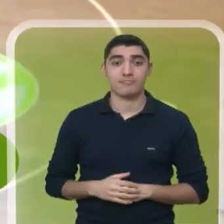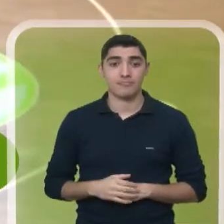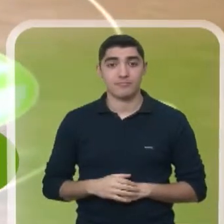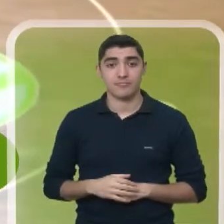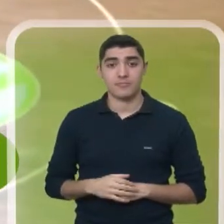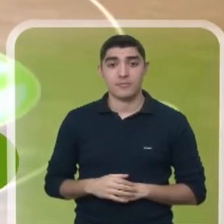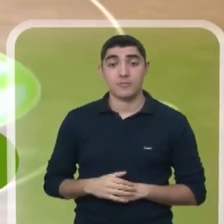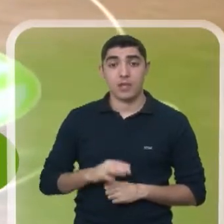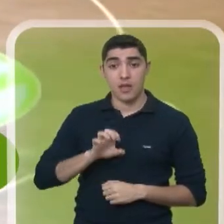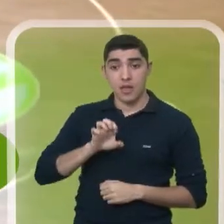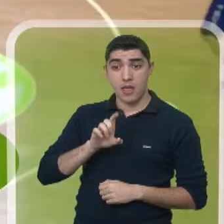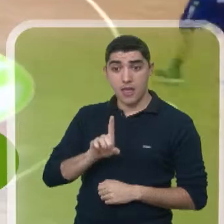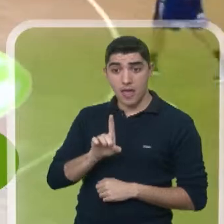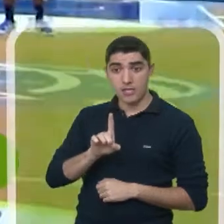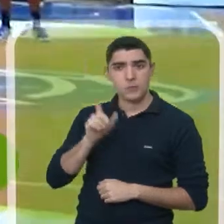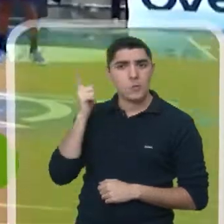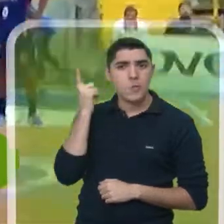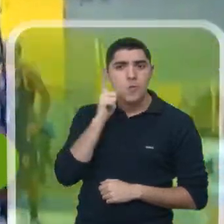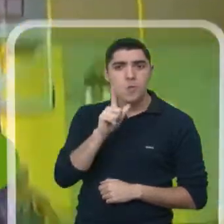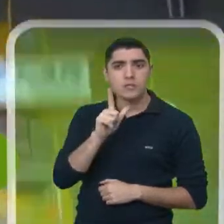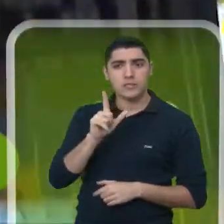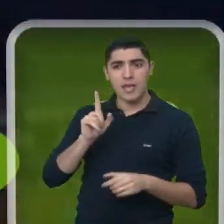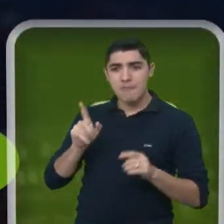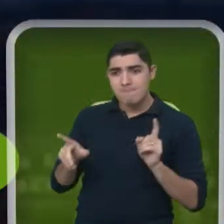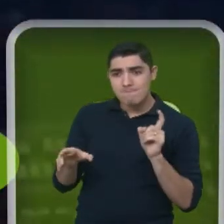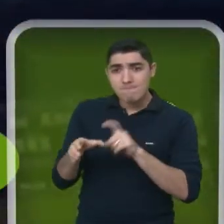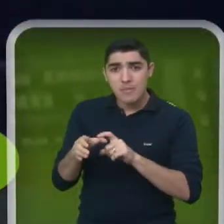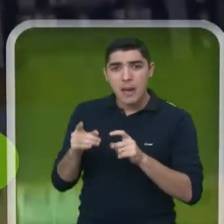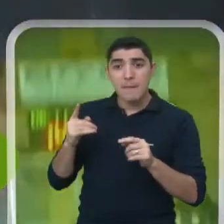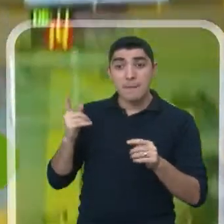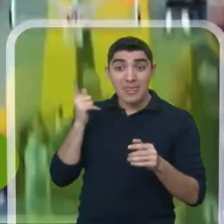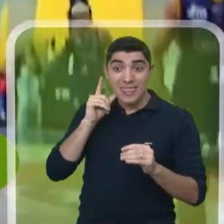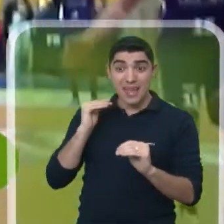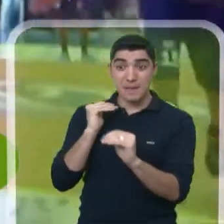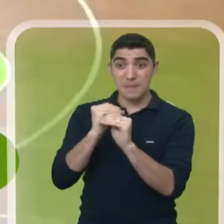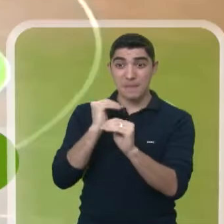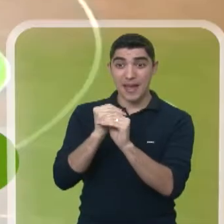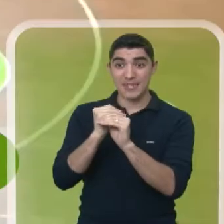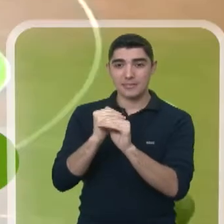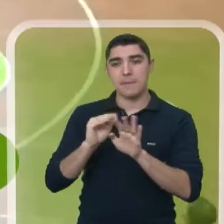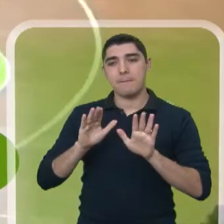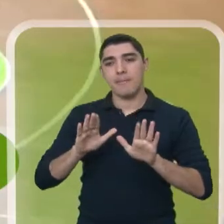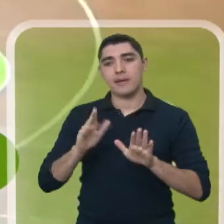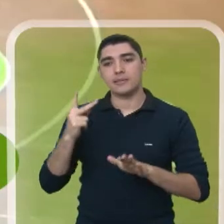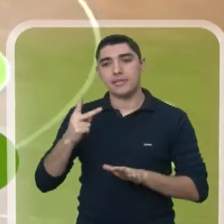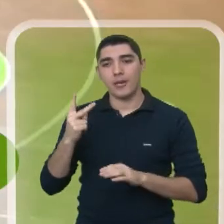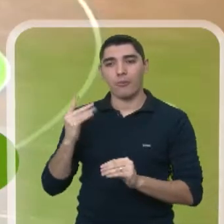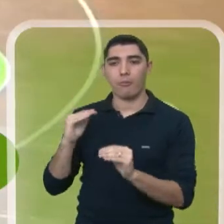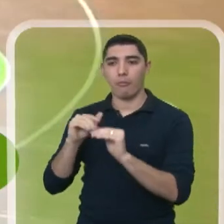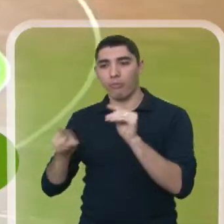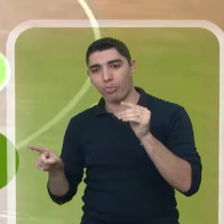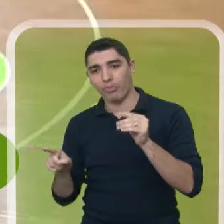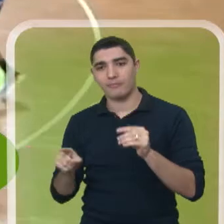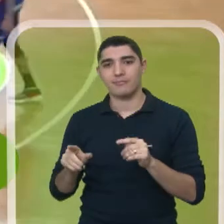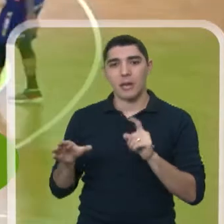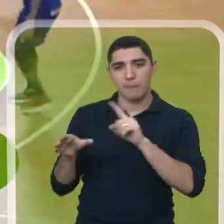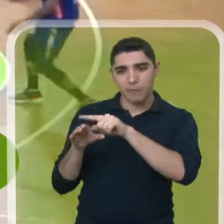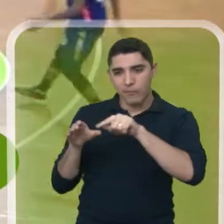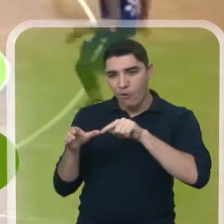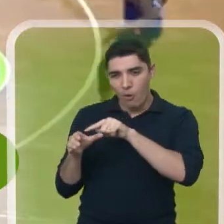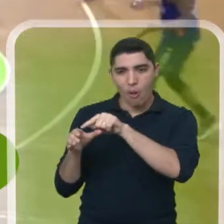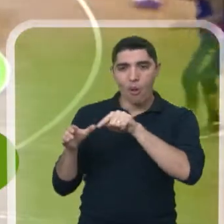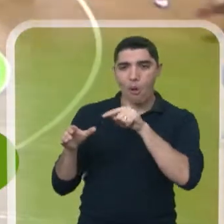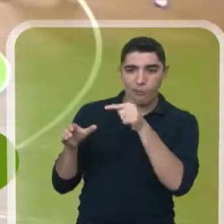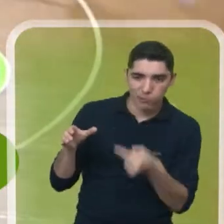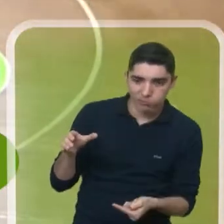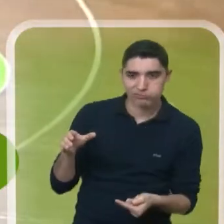cesta, Ed teve a chance do empate quando acertou o primeiro lance livre. mas a segunda bola rodou, chorou e